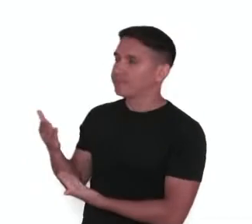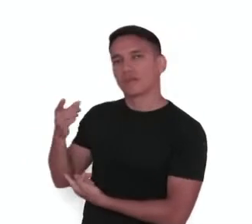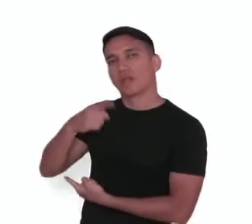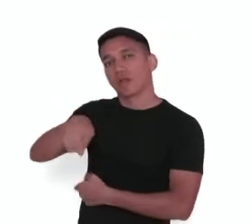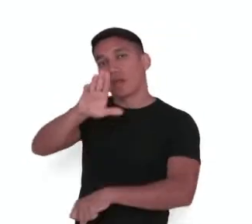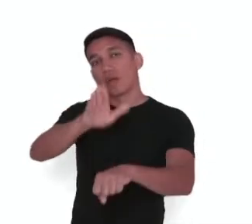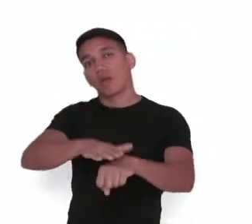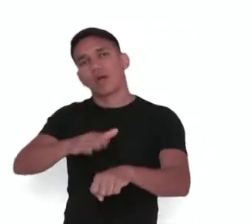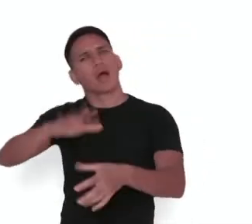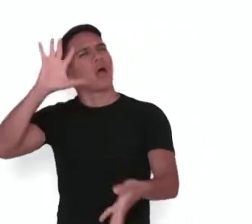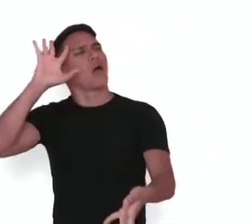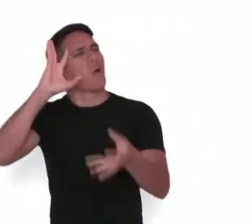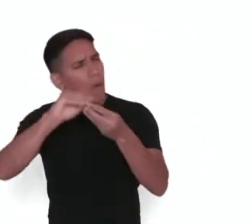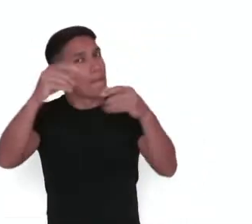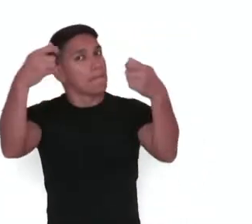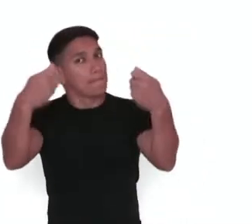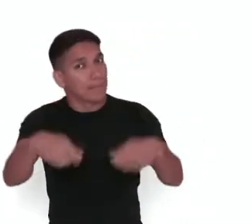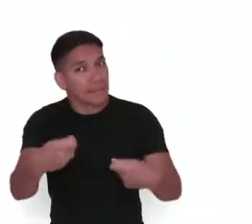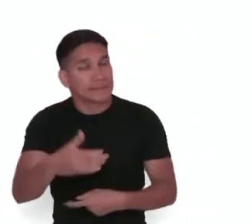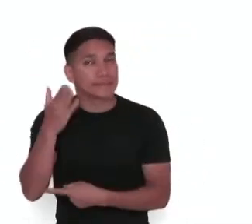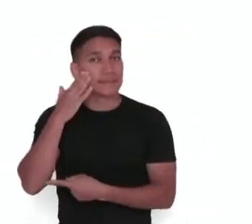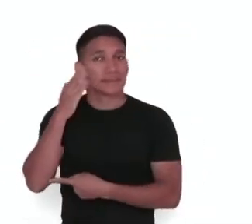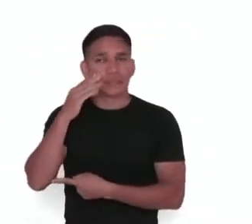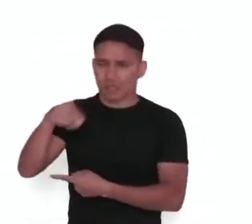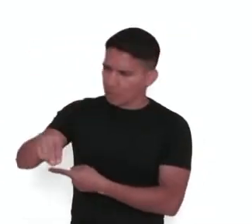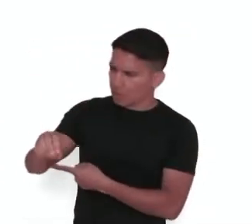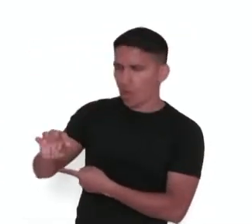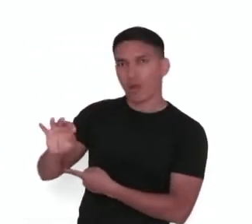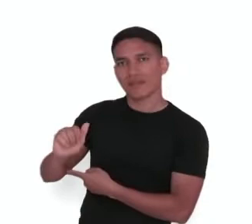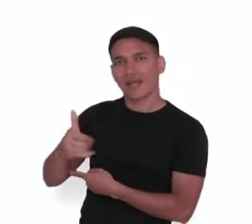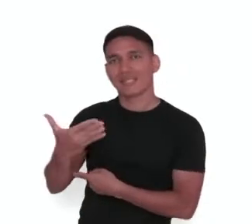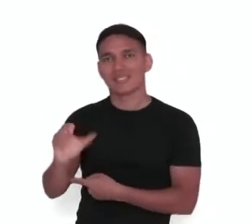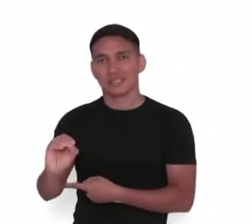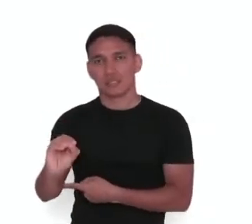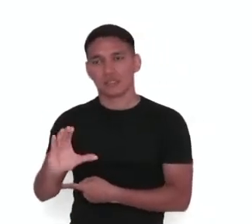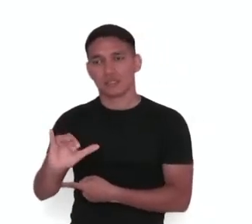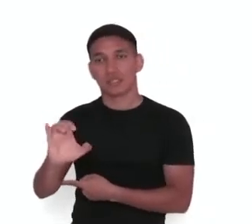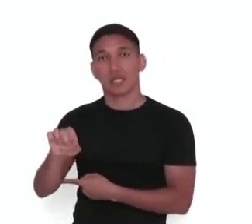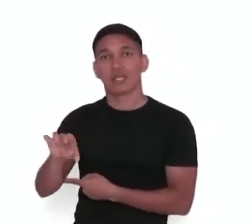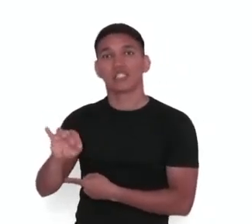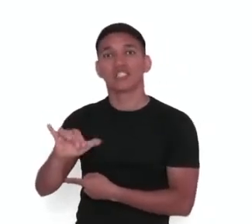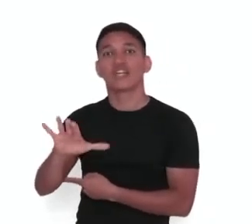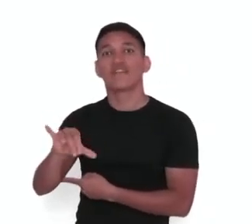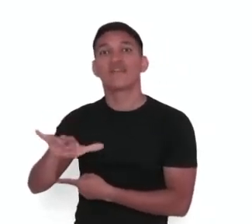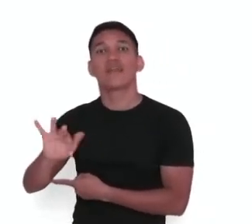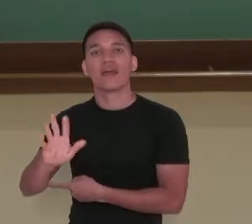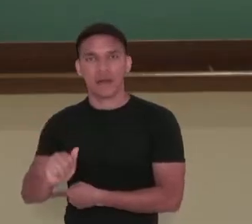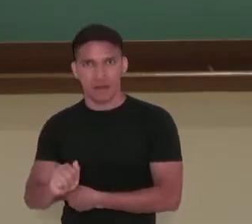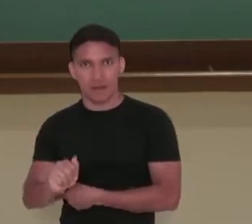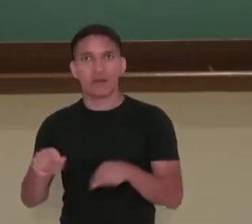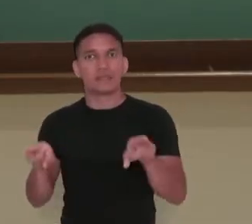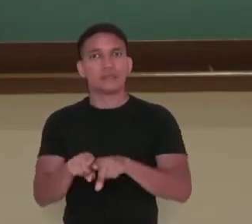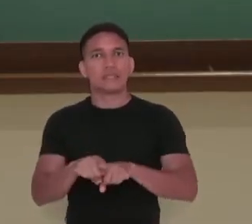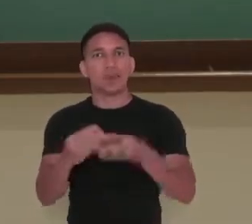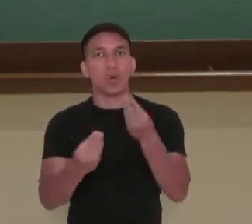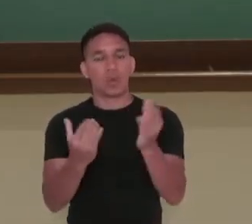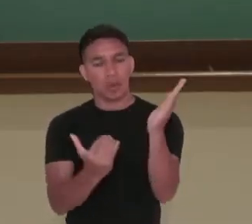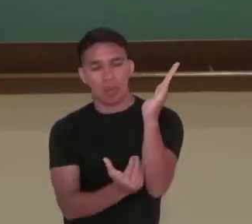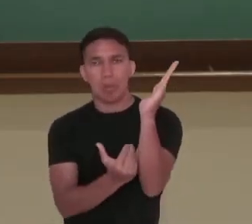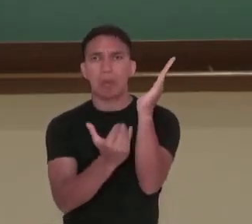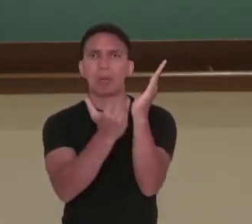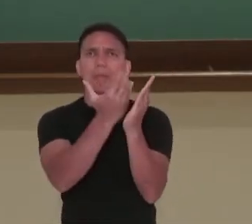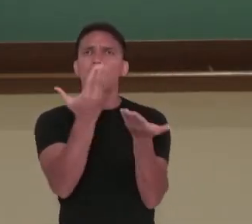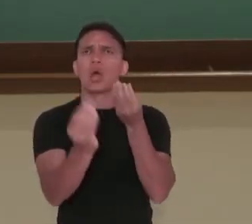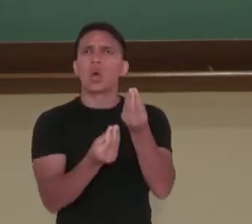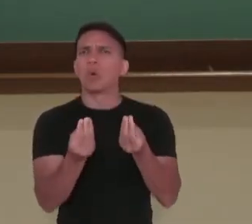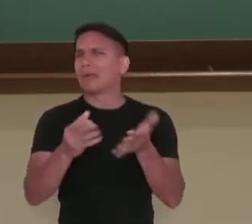você compreender notação científica e ordem de grandeza. É bem provável que você,